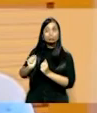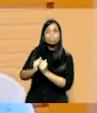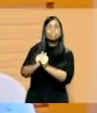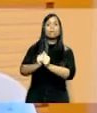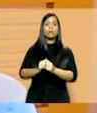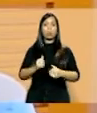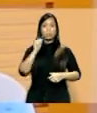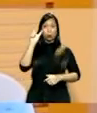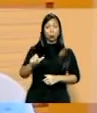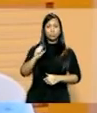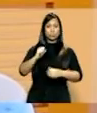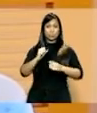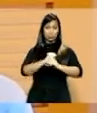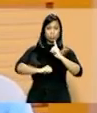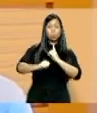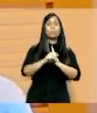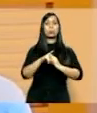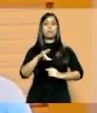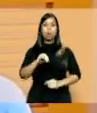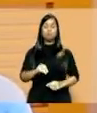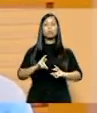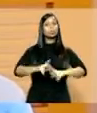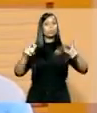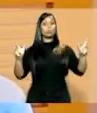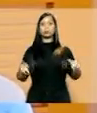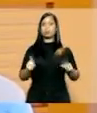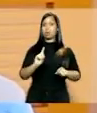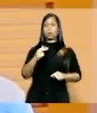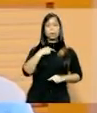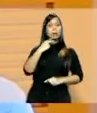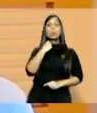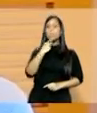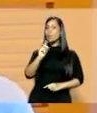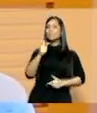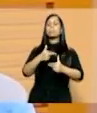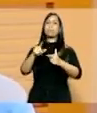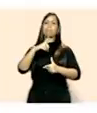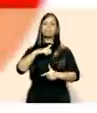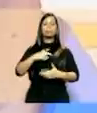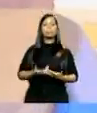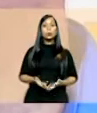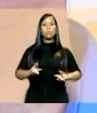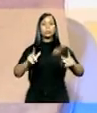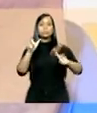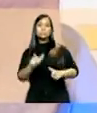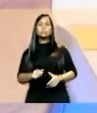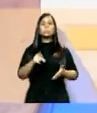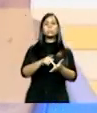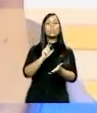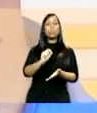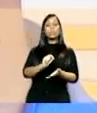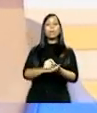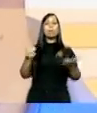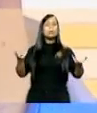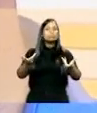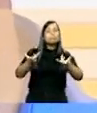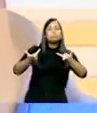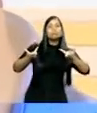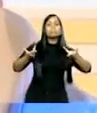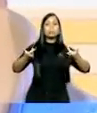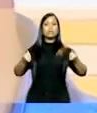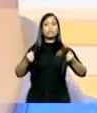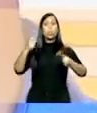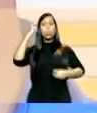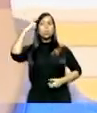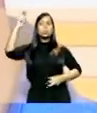humanidade. Para o sociólogo Ricardo Martins, a diferença não deve ser vista como um problema. As diferenças, na verdade, elas são uma riqueza, né?